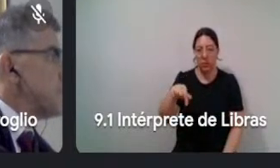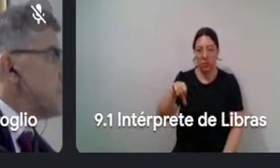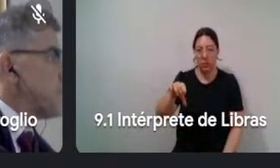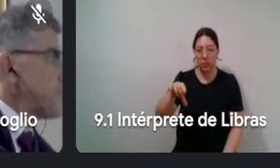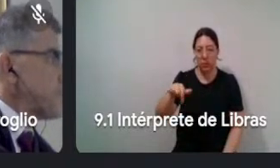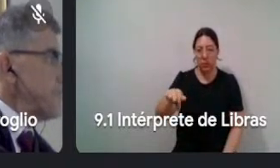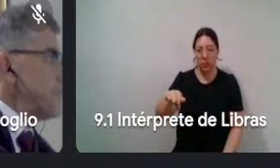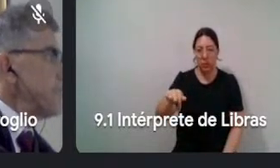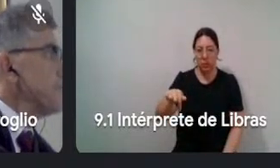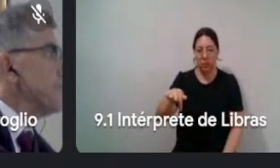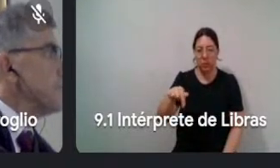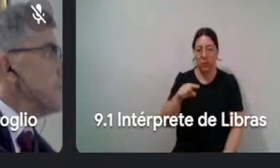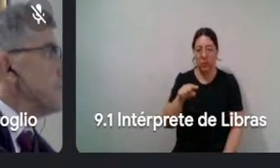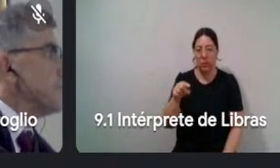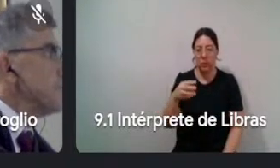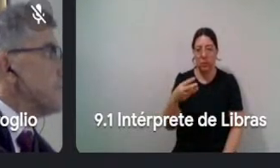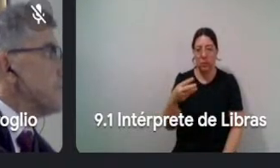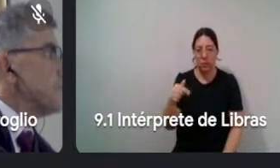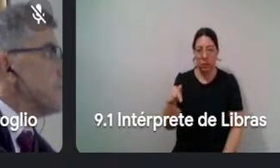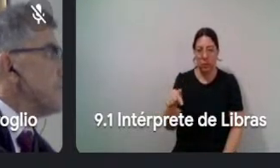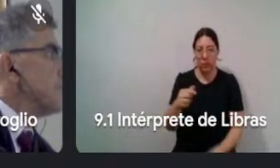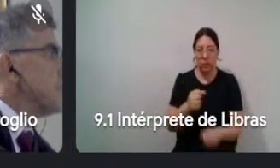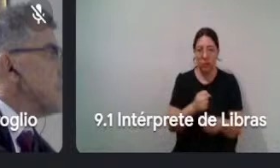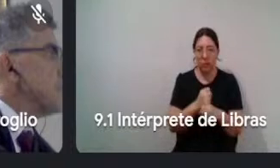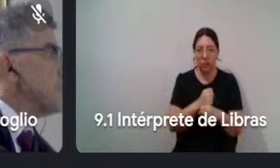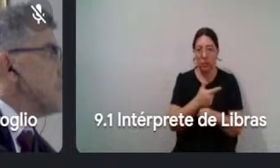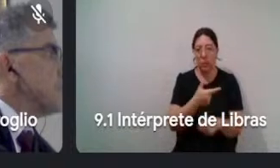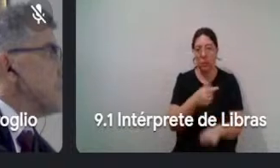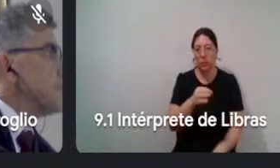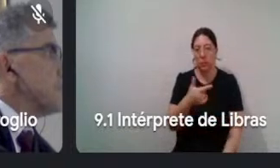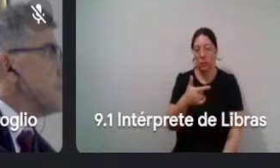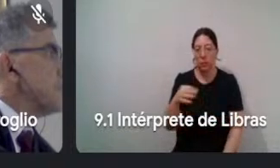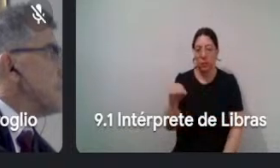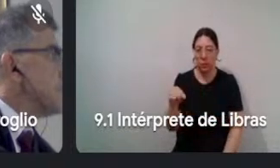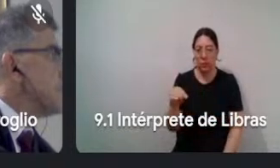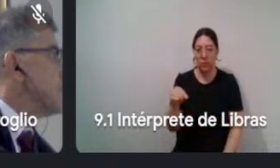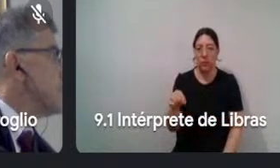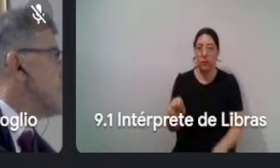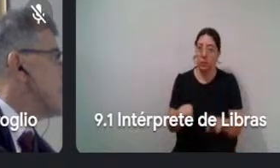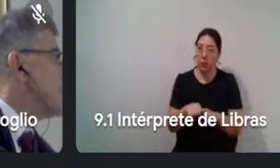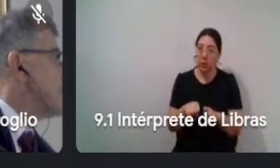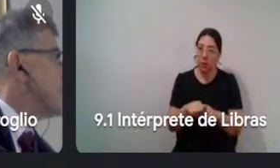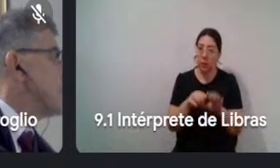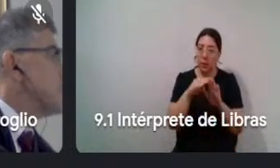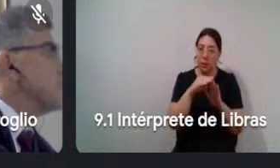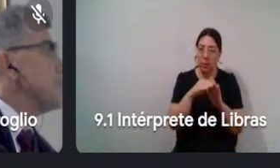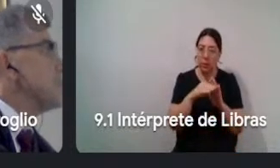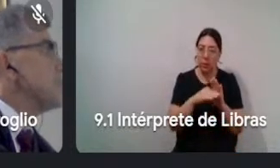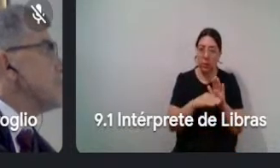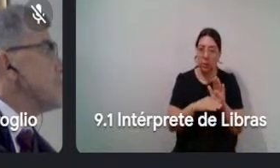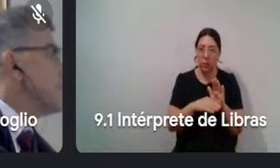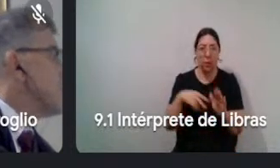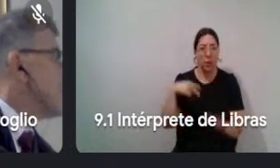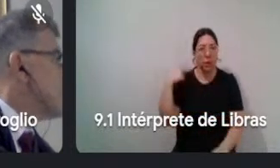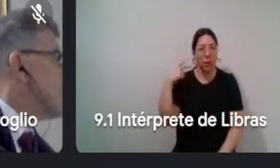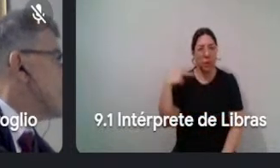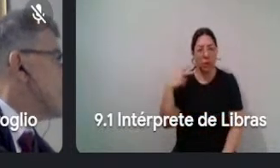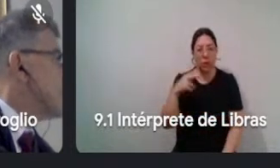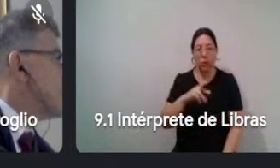dígito 37.2020, também prestação de contas de candidato a cargo vereador, a origem